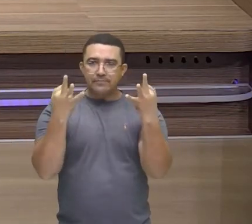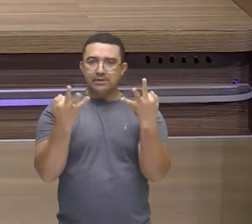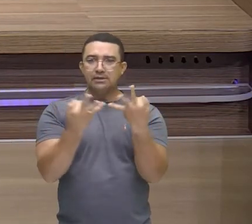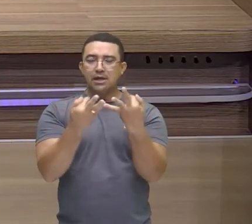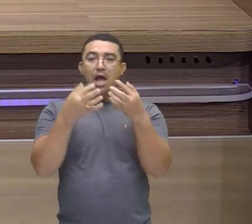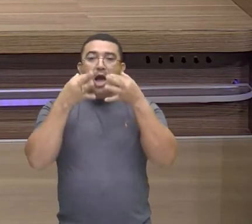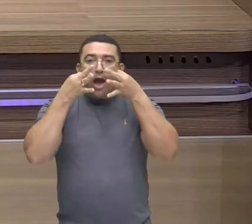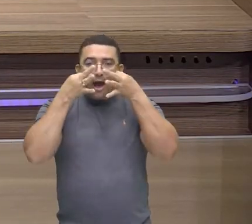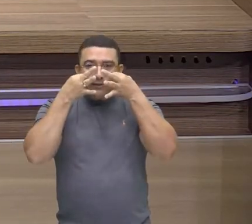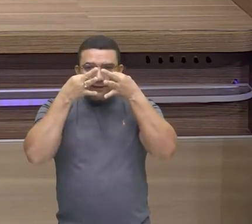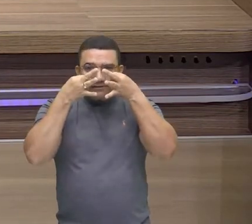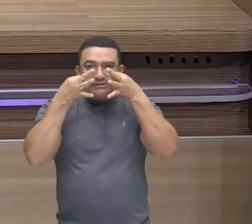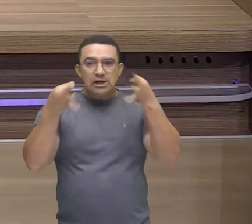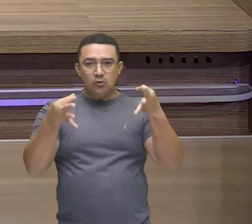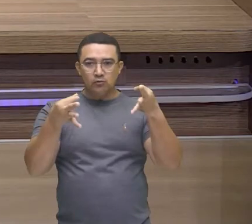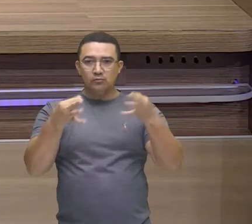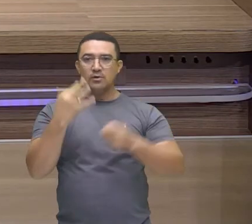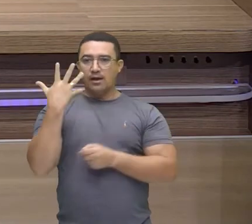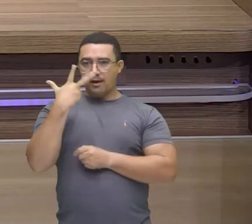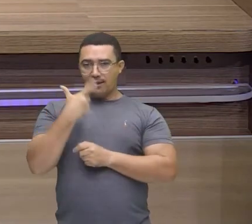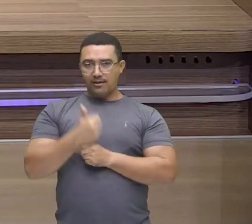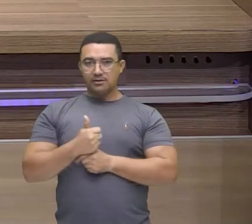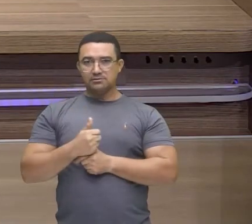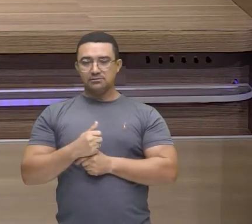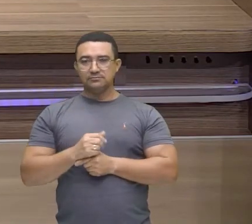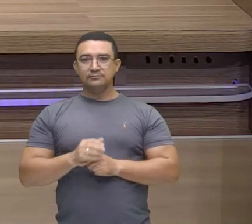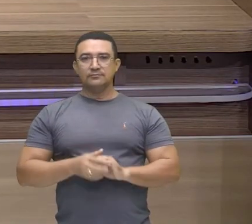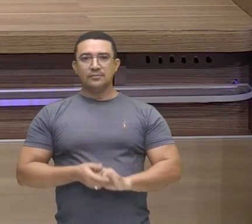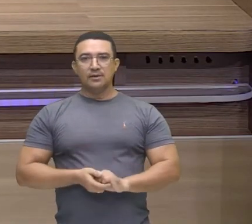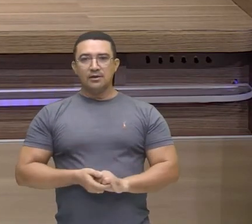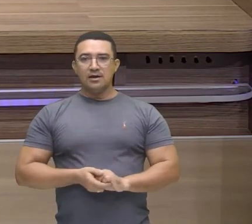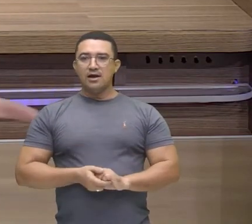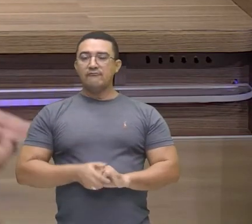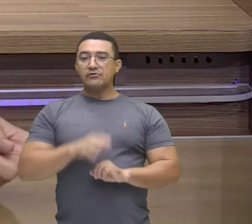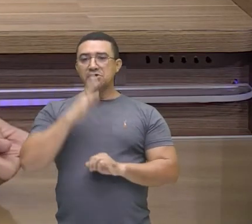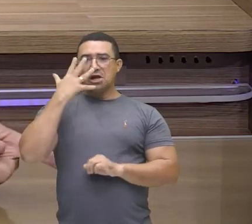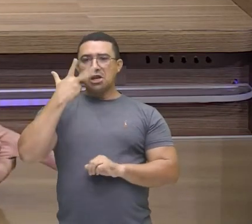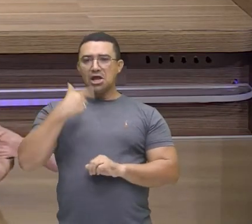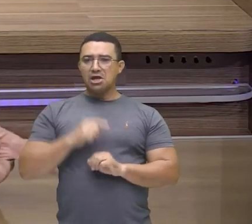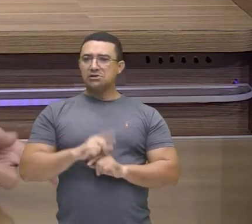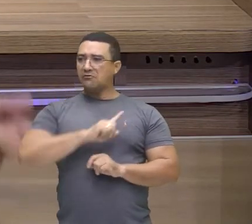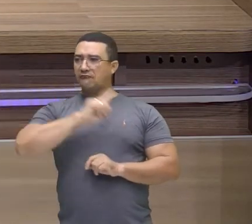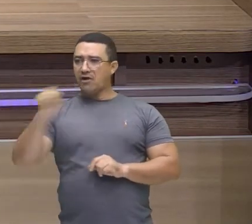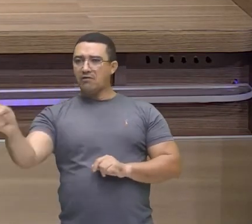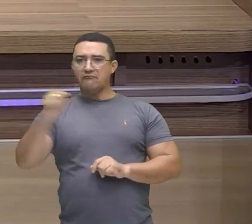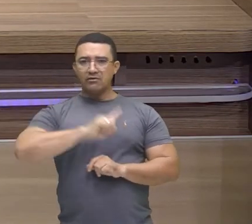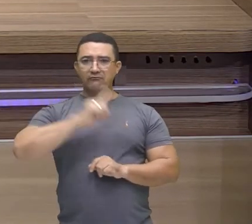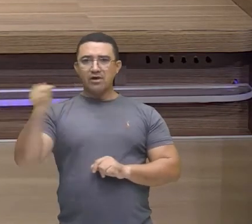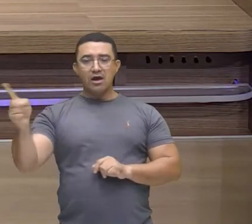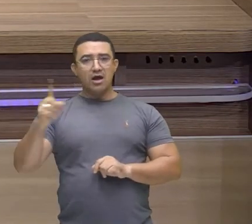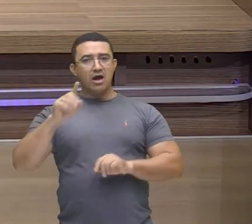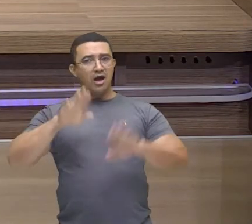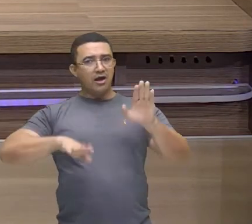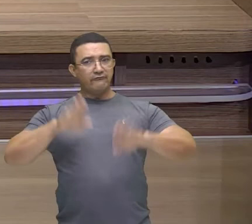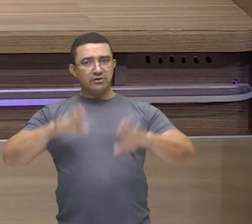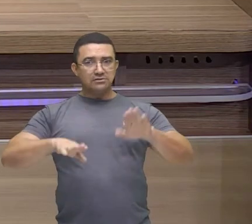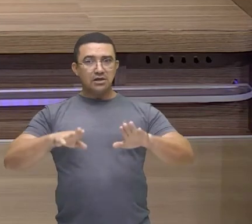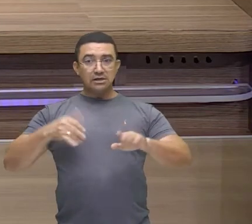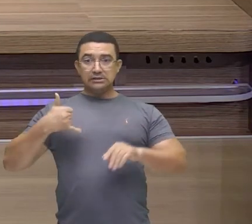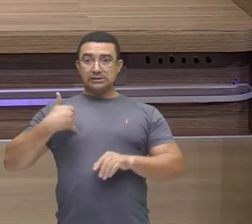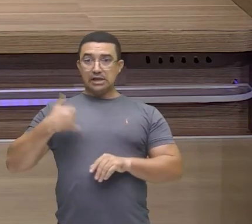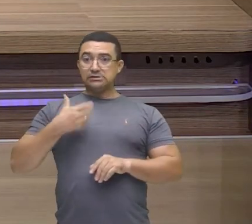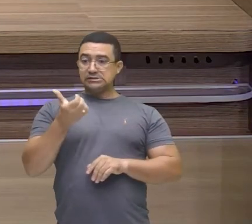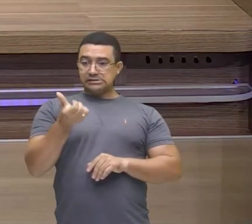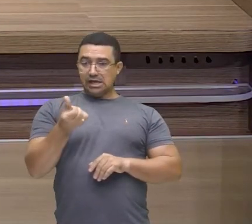criança. Que aí parece que entra e sai, tu não percebe. Às vezes, criança com 6 anos de idade, 6 anos, começa a desenvolver o seio. E às vezes,